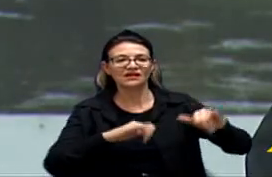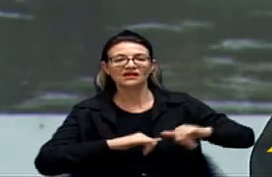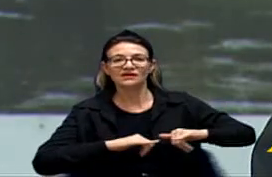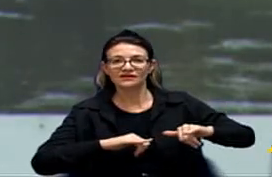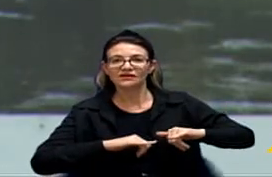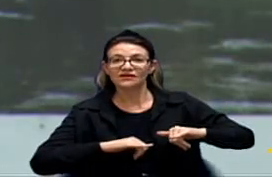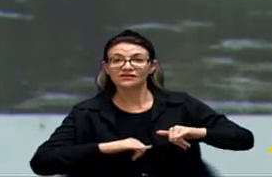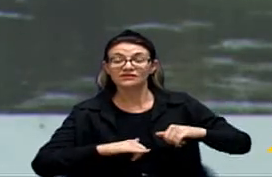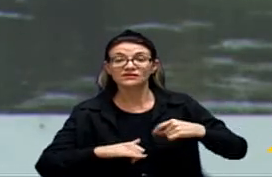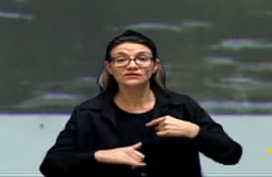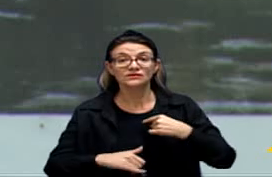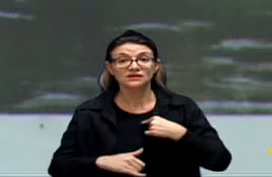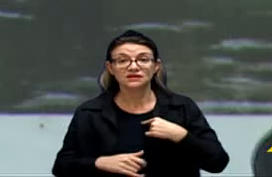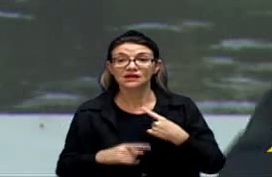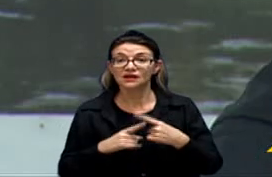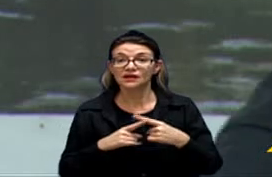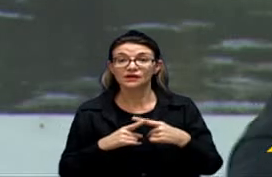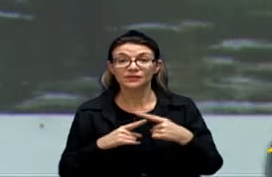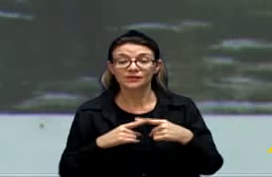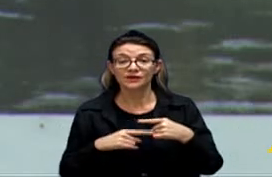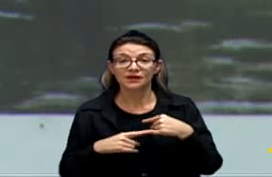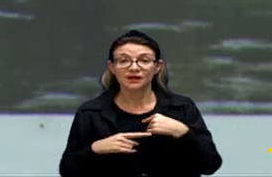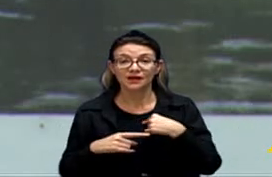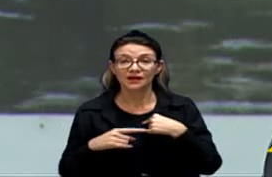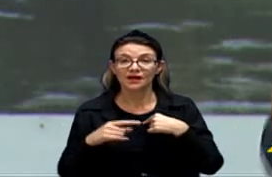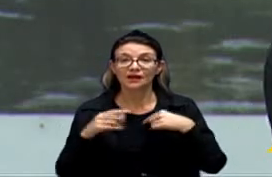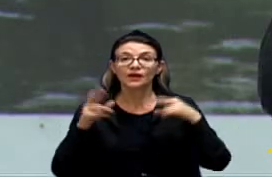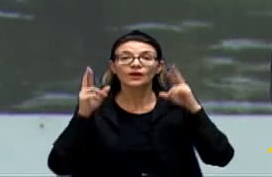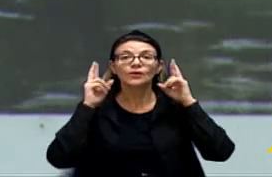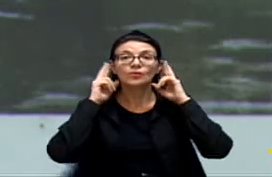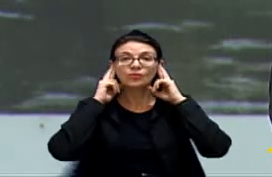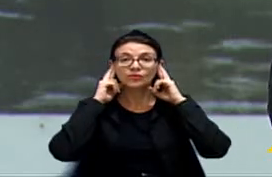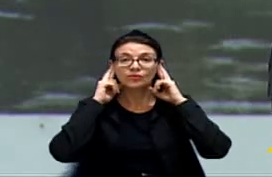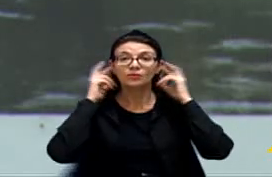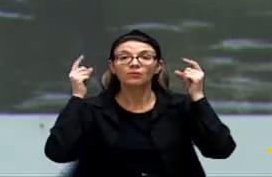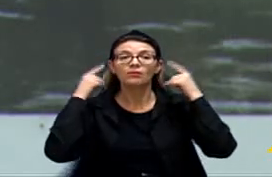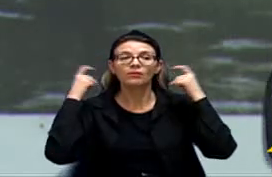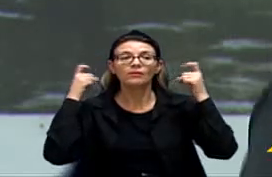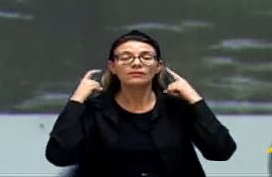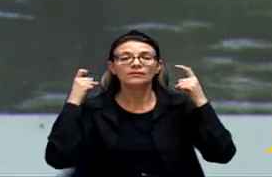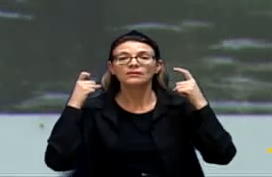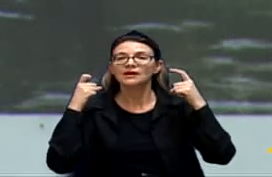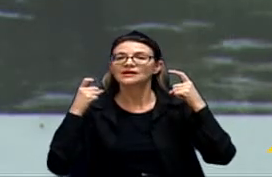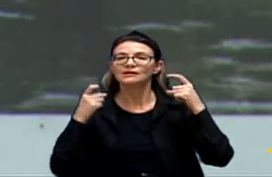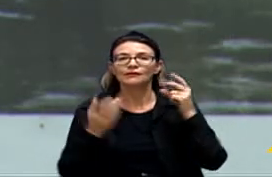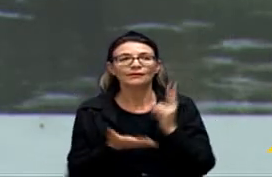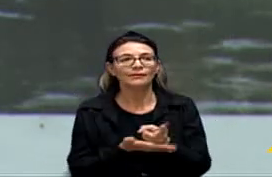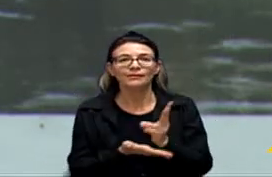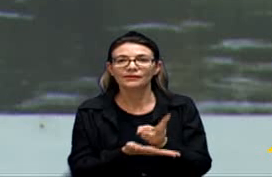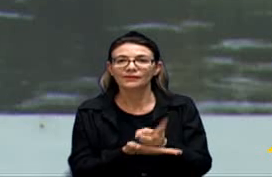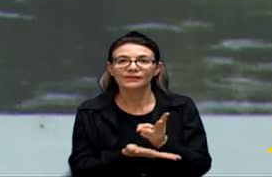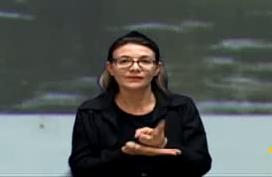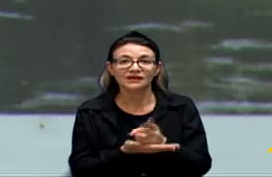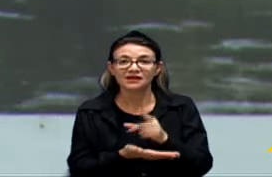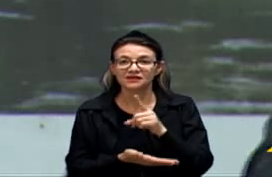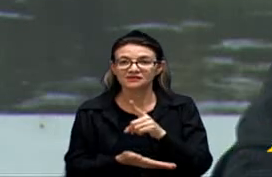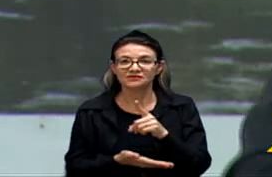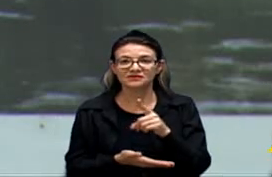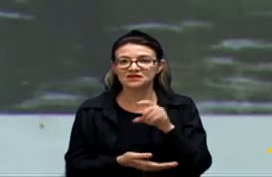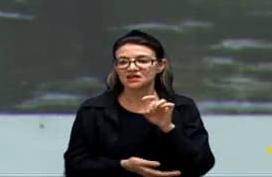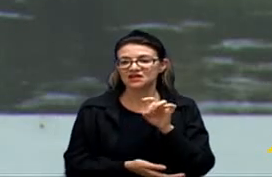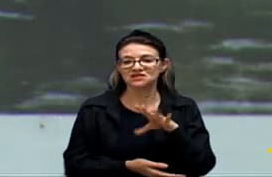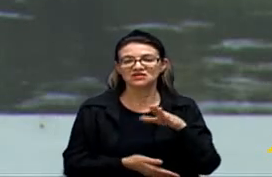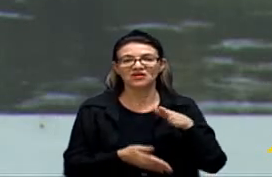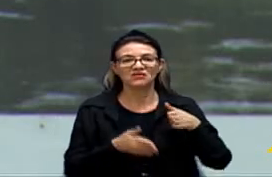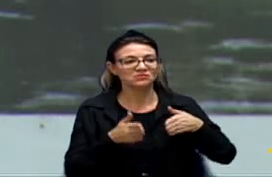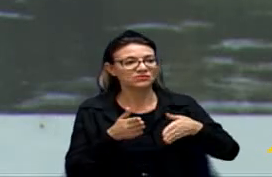convivo com o barulho o tempo todo vocês é só na passagem É e tem que ouvir isso ainda e outra coisa que ele me disse aí eu falei cara mas qual